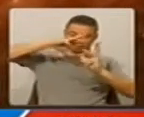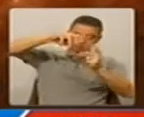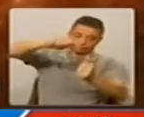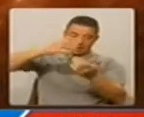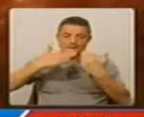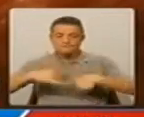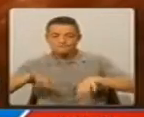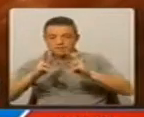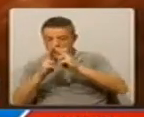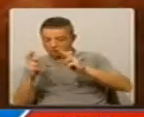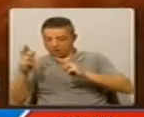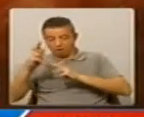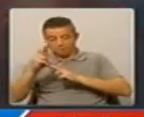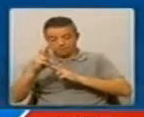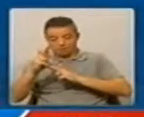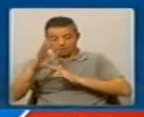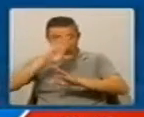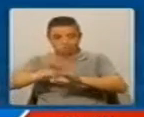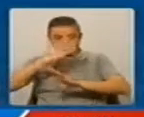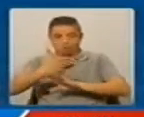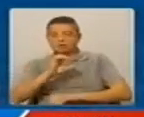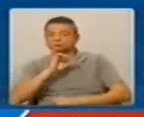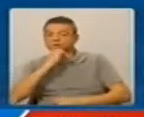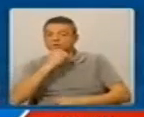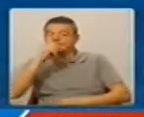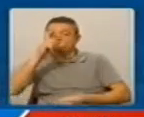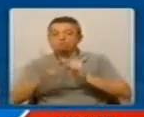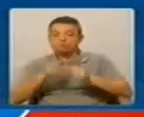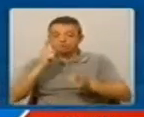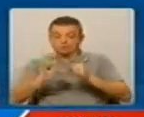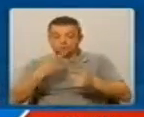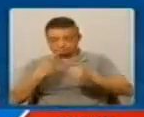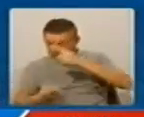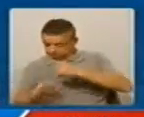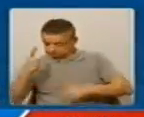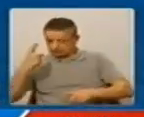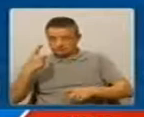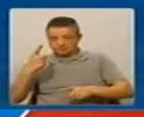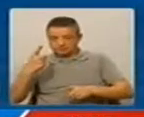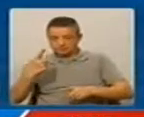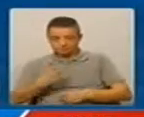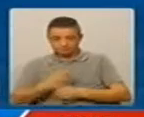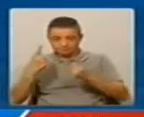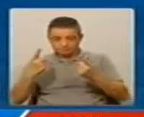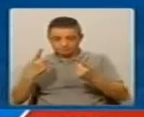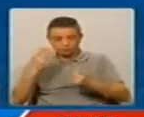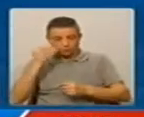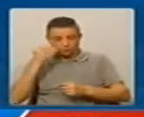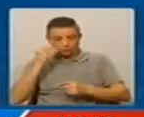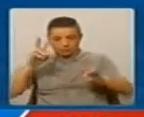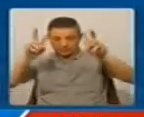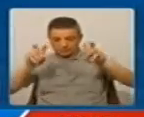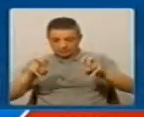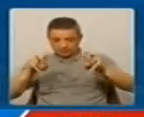isto aumenta ainda muitíssimo mais o mistério à volta destes estranhos, misteriosos alinhamentos, como foi o título que demos